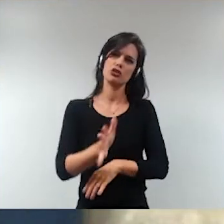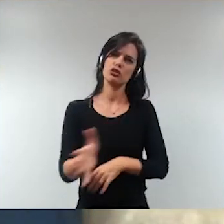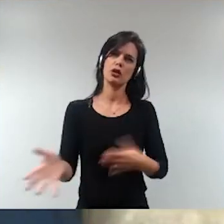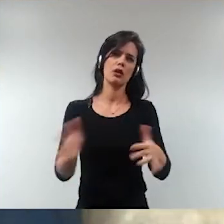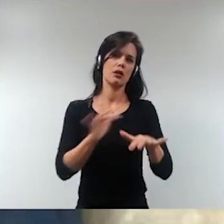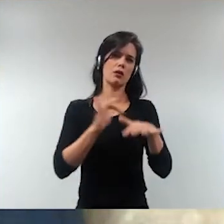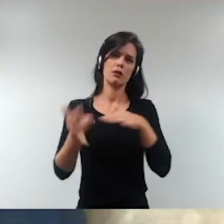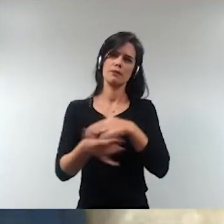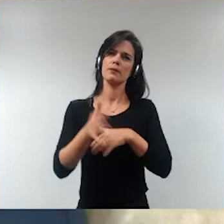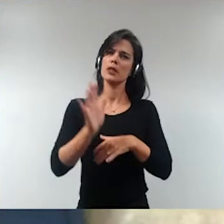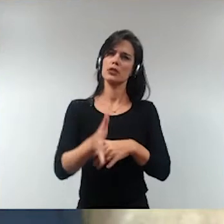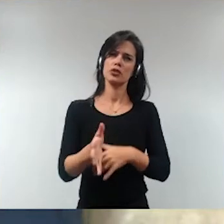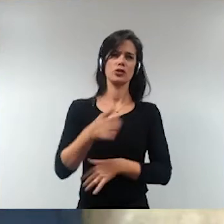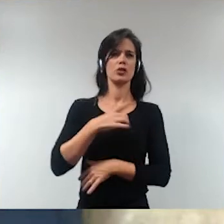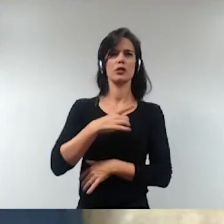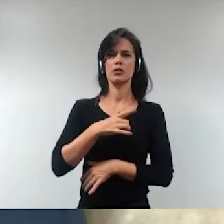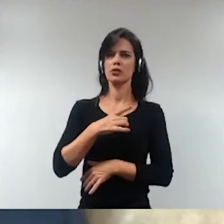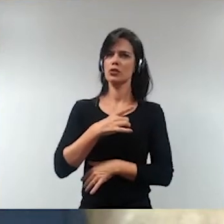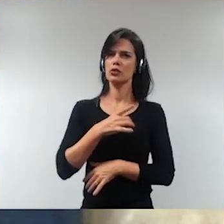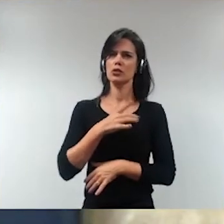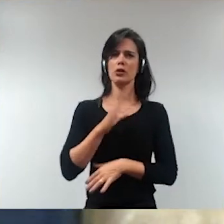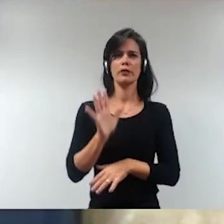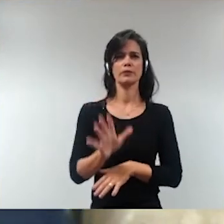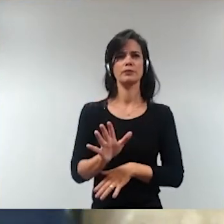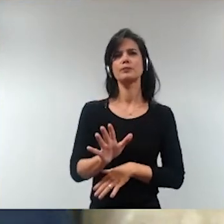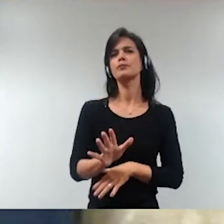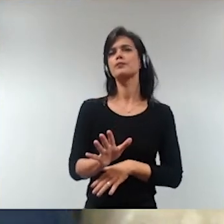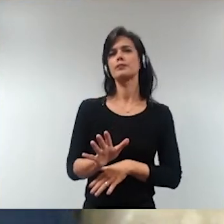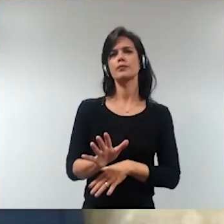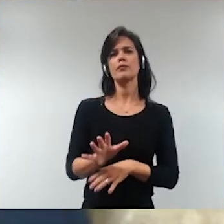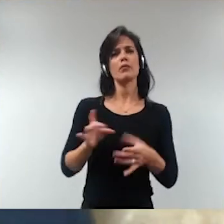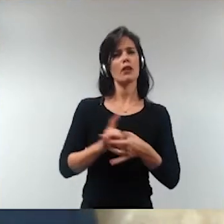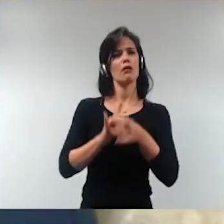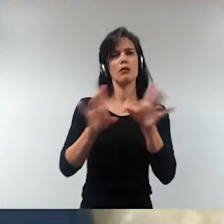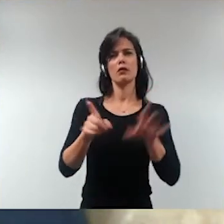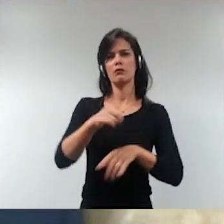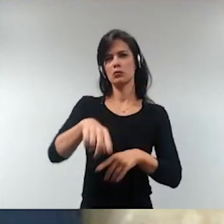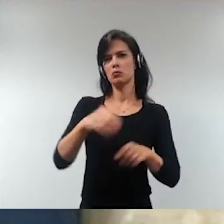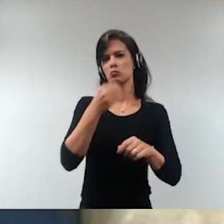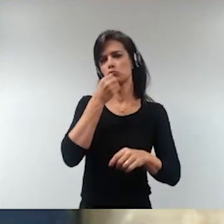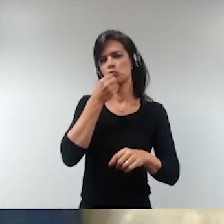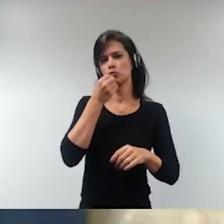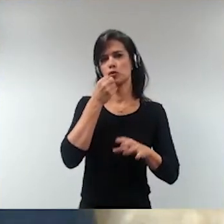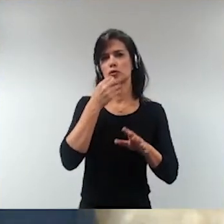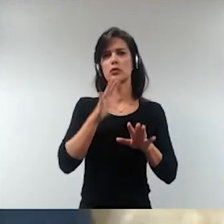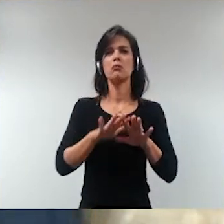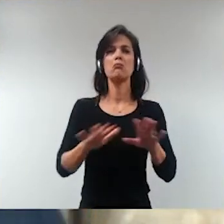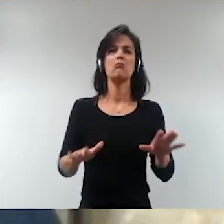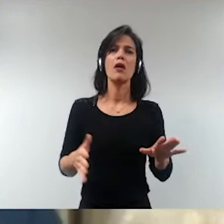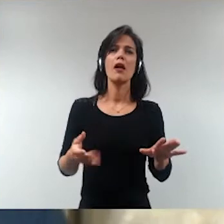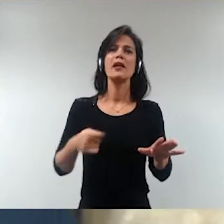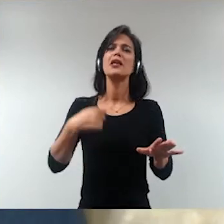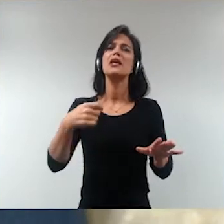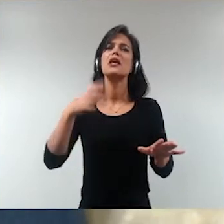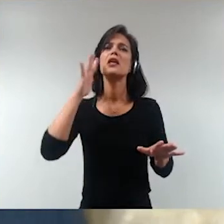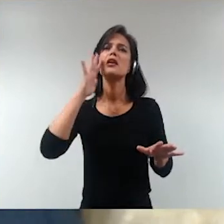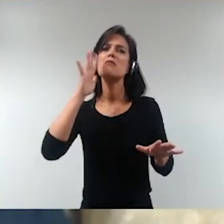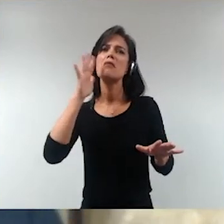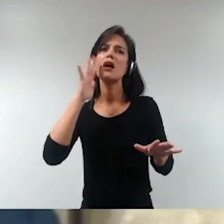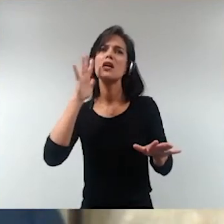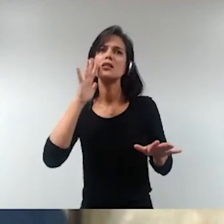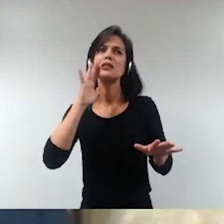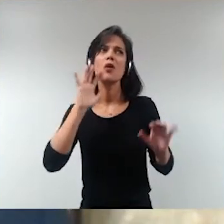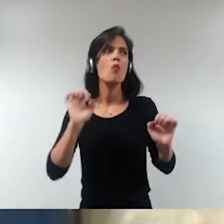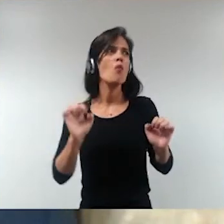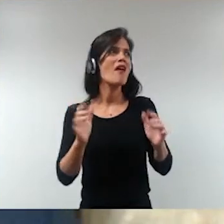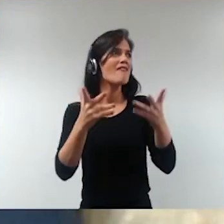redes sociais, todas elas já existiam, já estavam à disposição. Mas quem é que imaginava fazer um evento